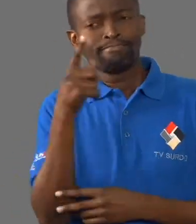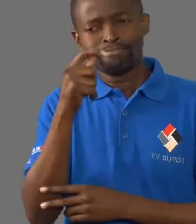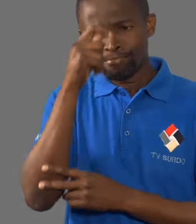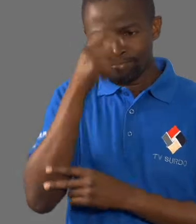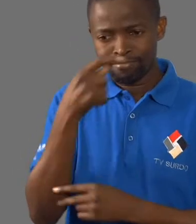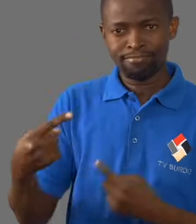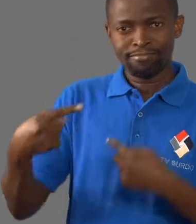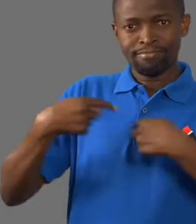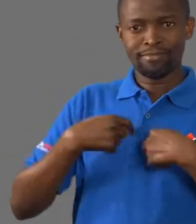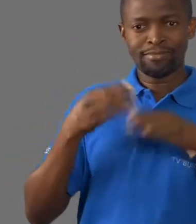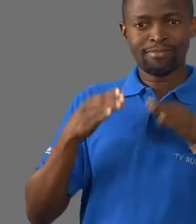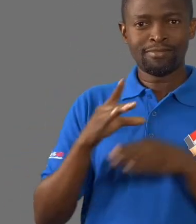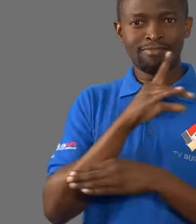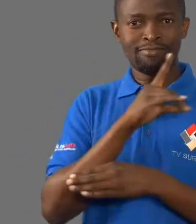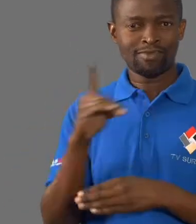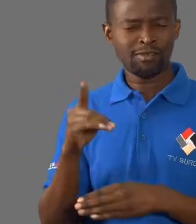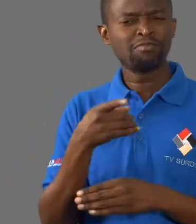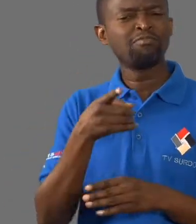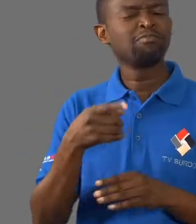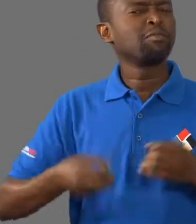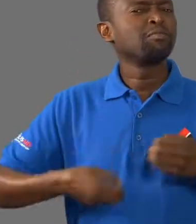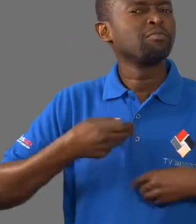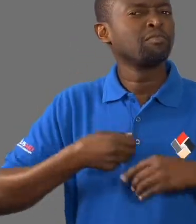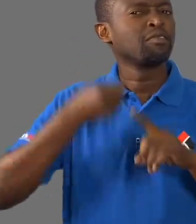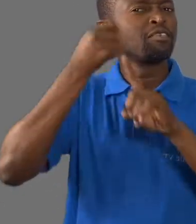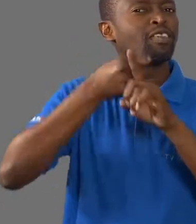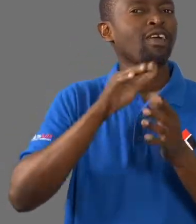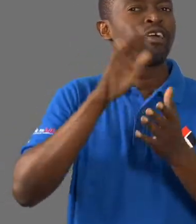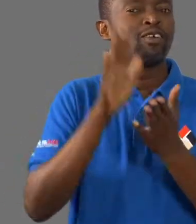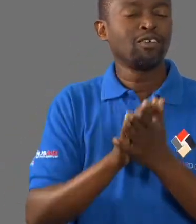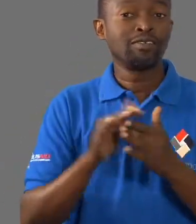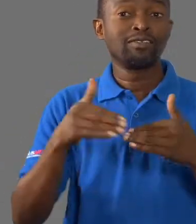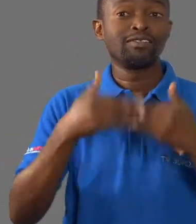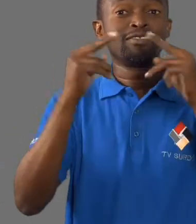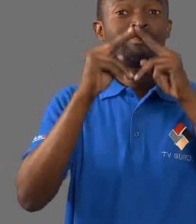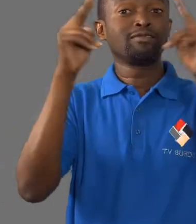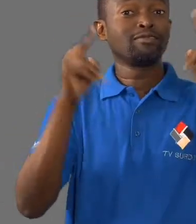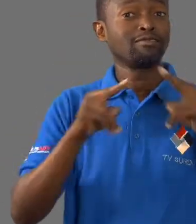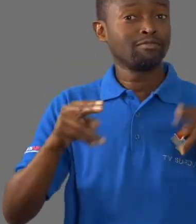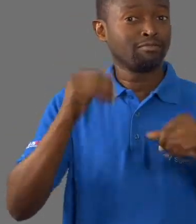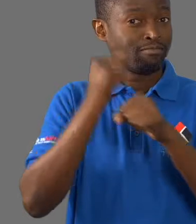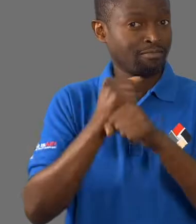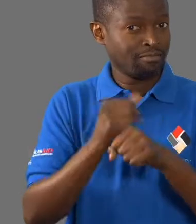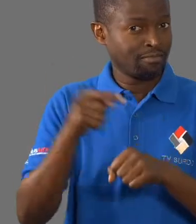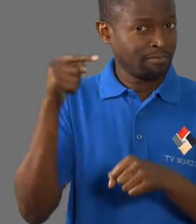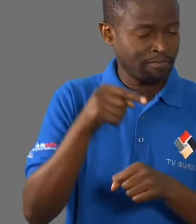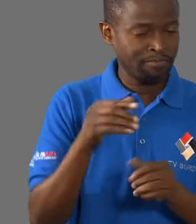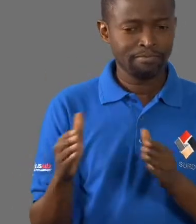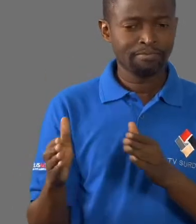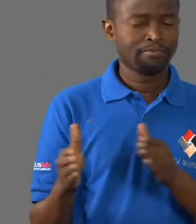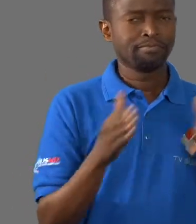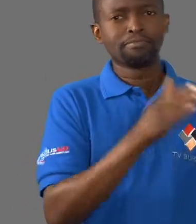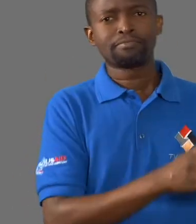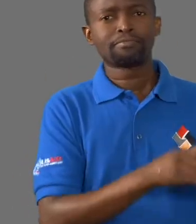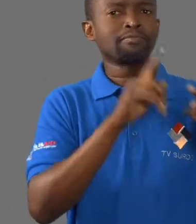querem ver seus direitos respeitados. Exigências foram feitas durante o Dia Internacional do Trabalhador.